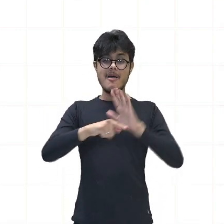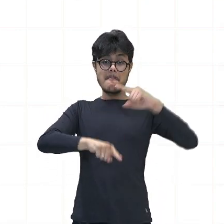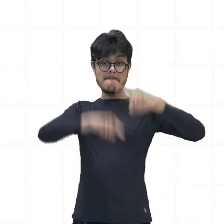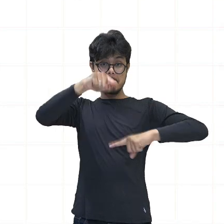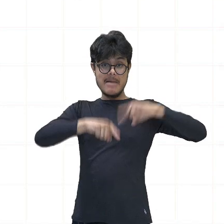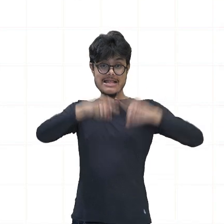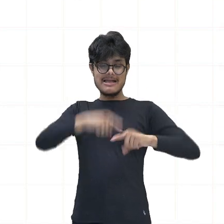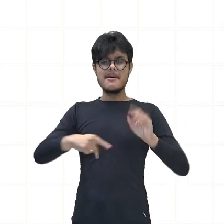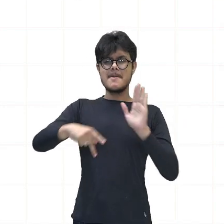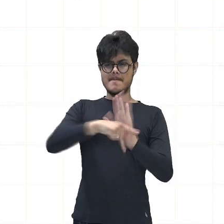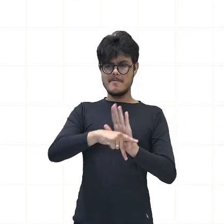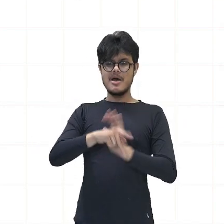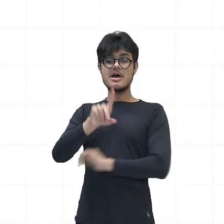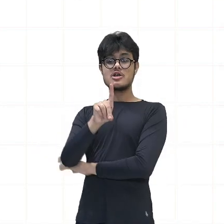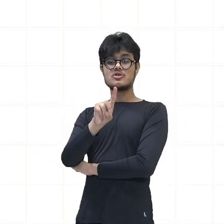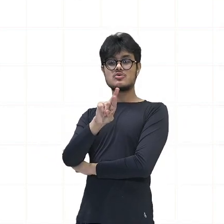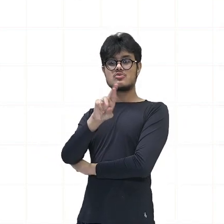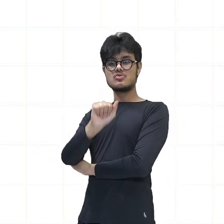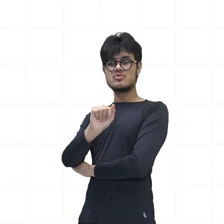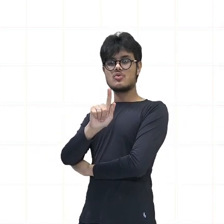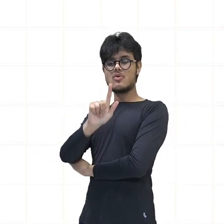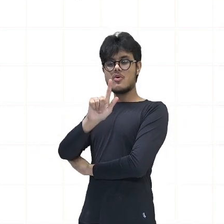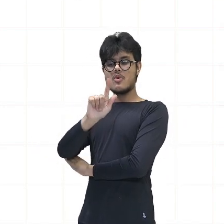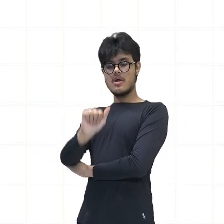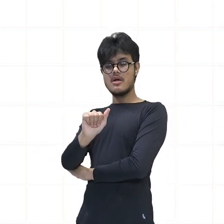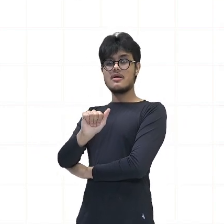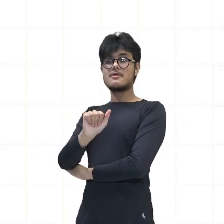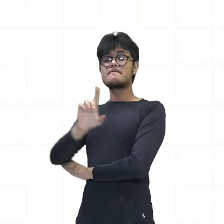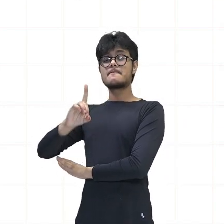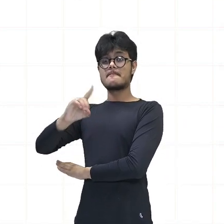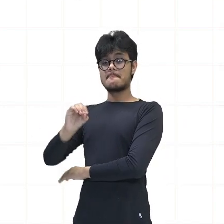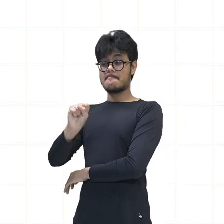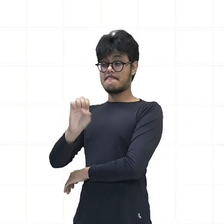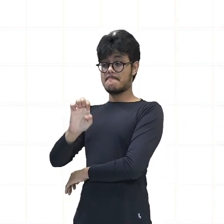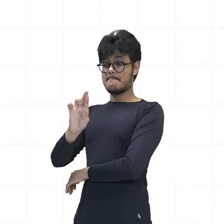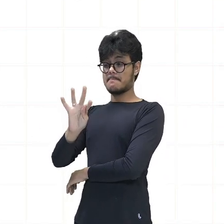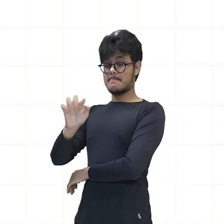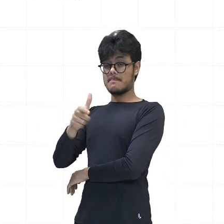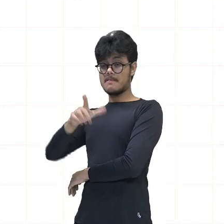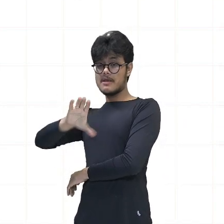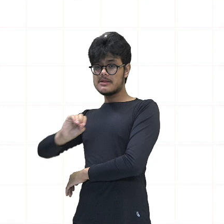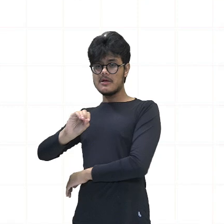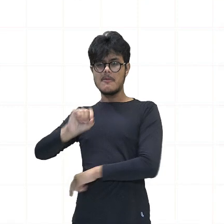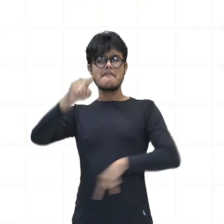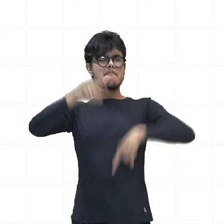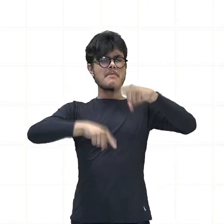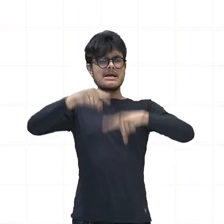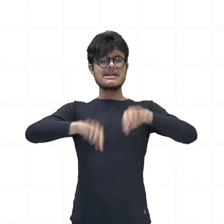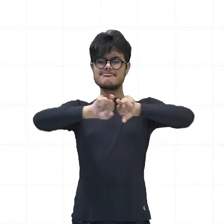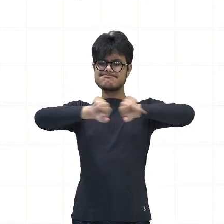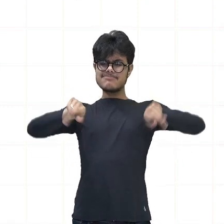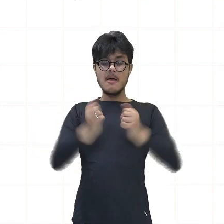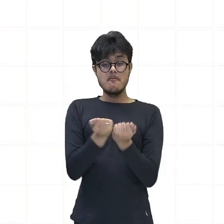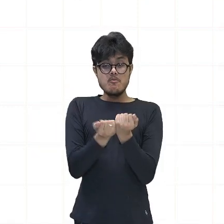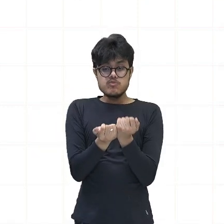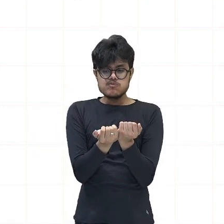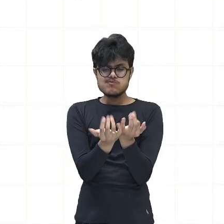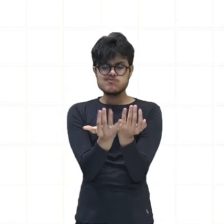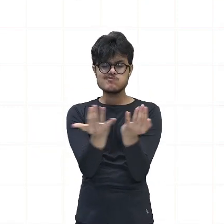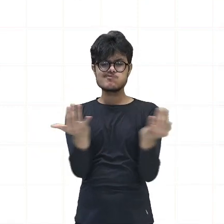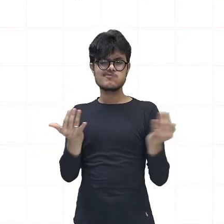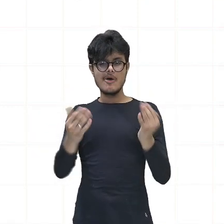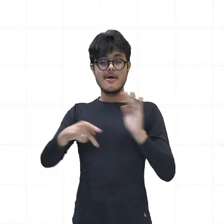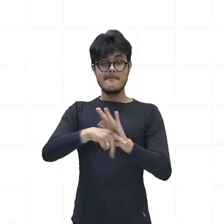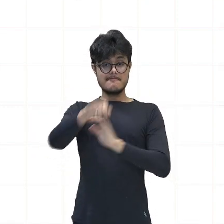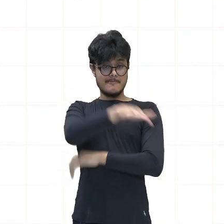era um conjunto de especiarias da Amazônia, como guaraná, urucum, cravo, canela, cacau, castanha do